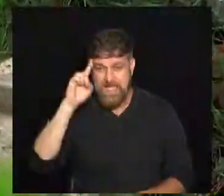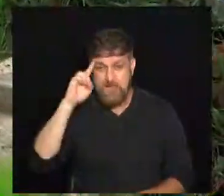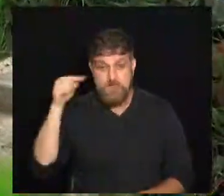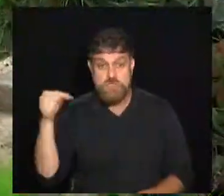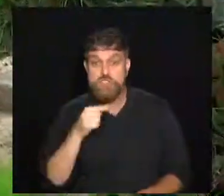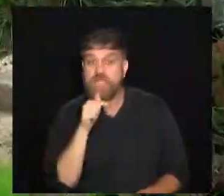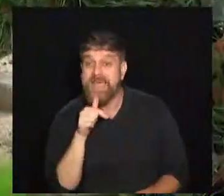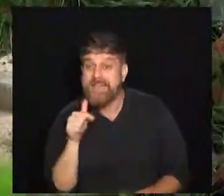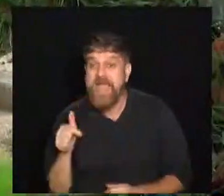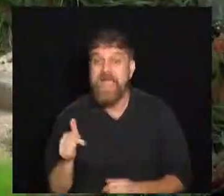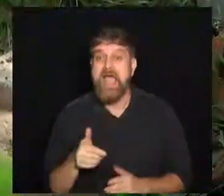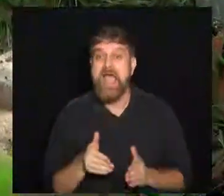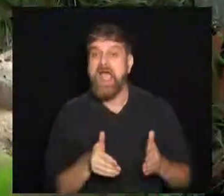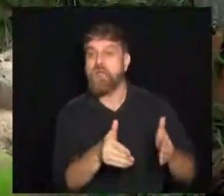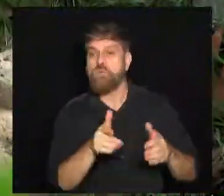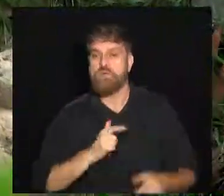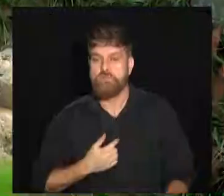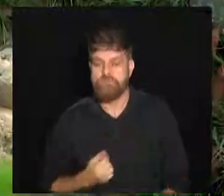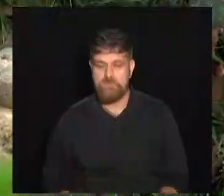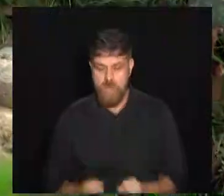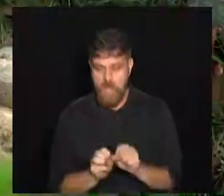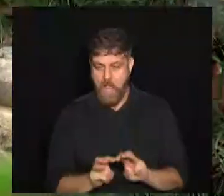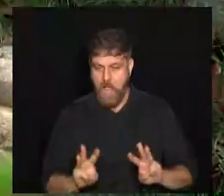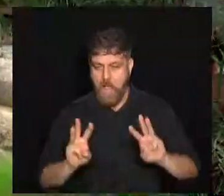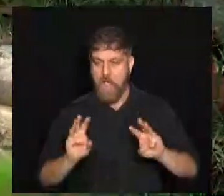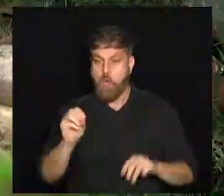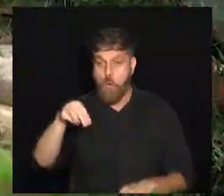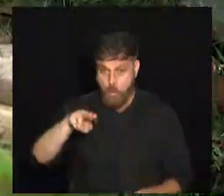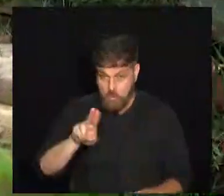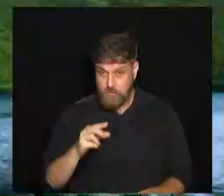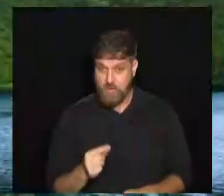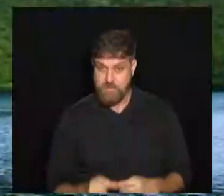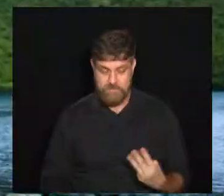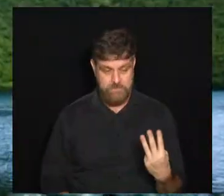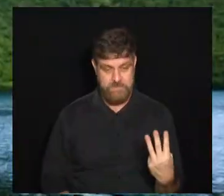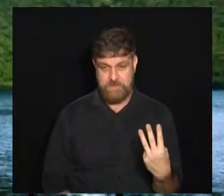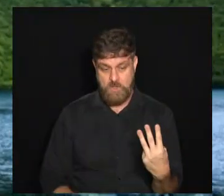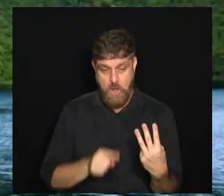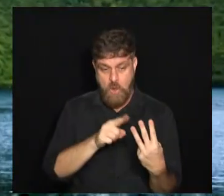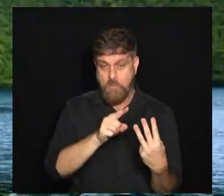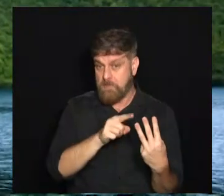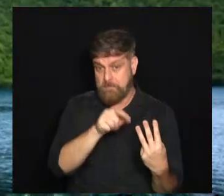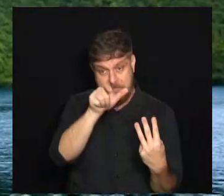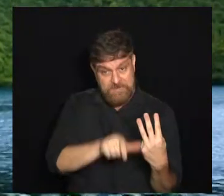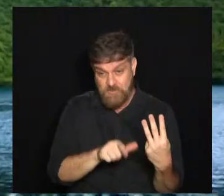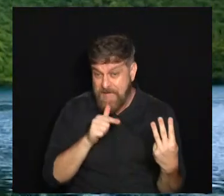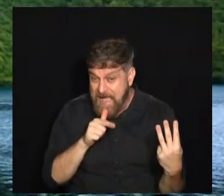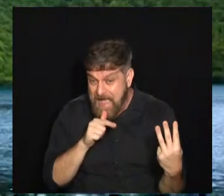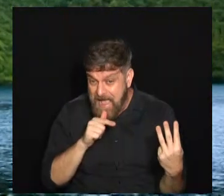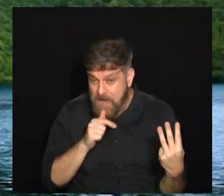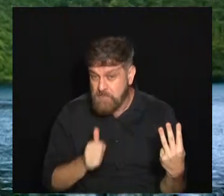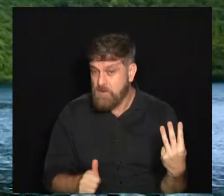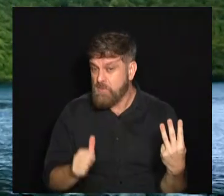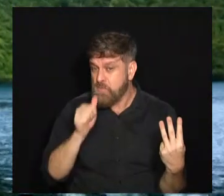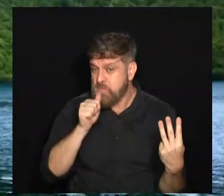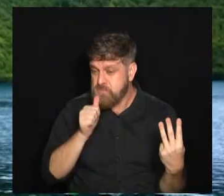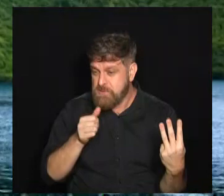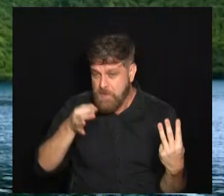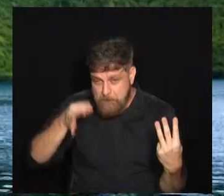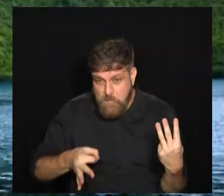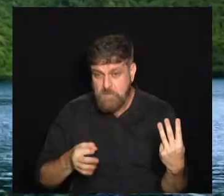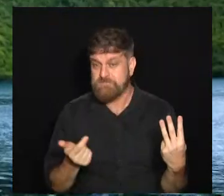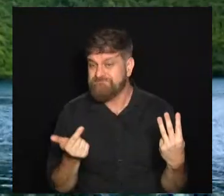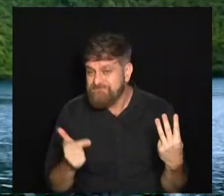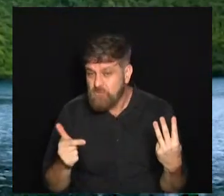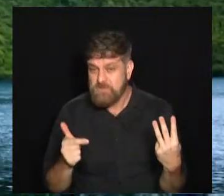Água. De acordo com a ONU, 1 em cada 3 pessoas no mundo não tem acesso à água potável. É